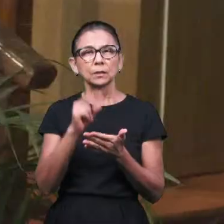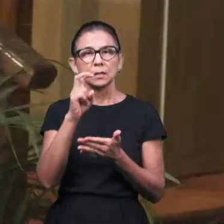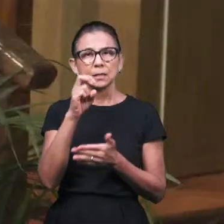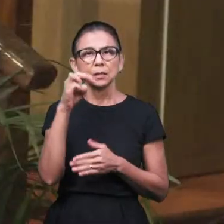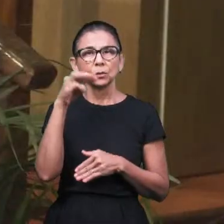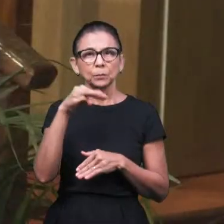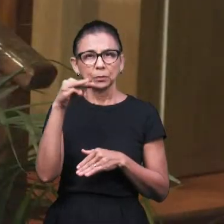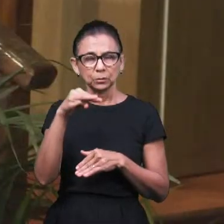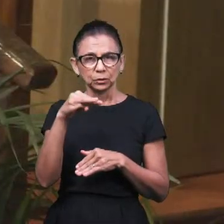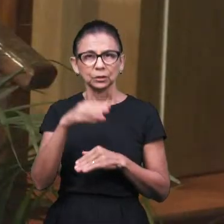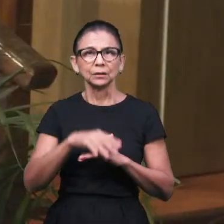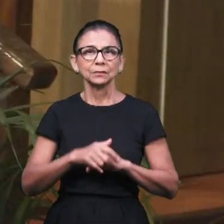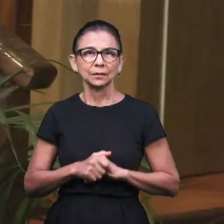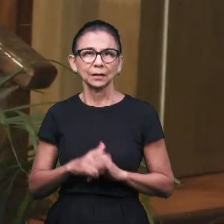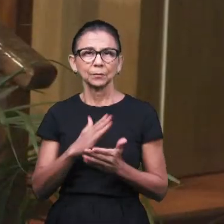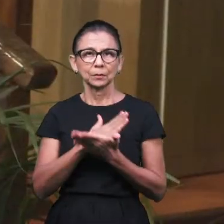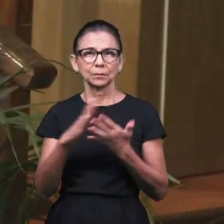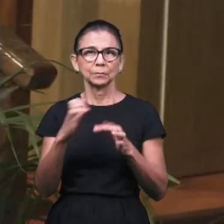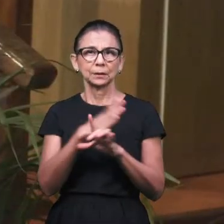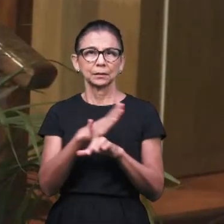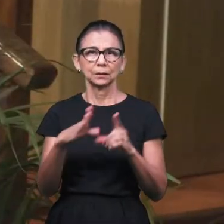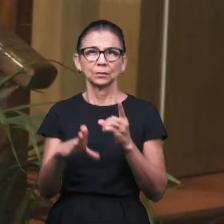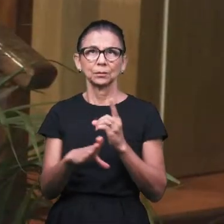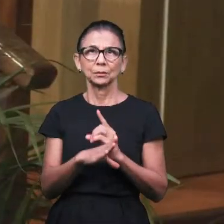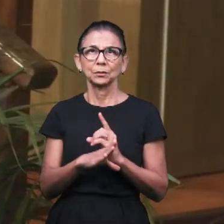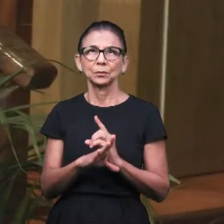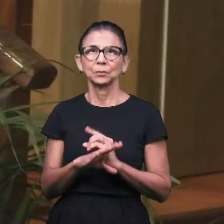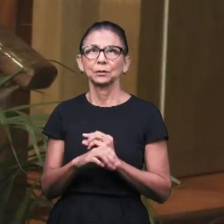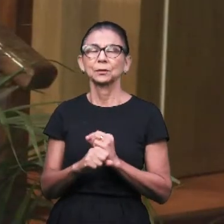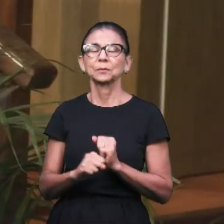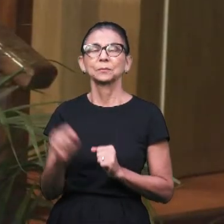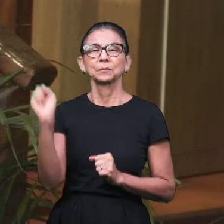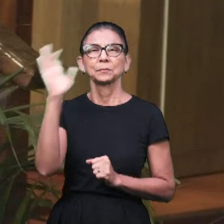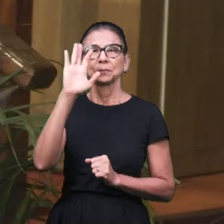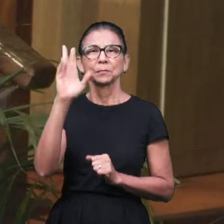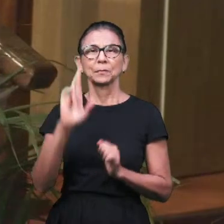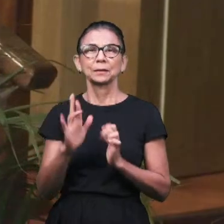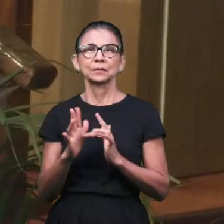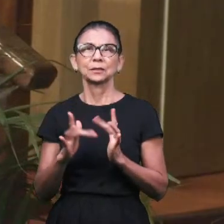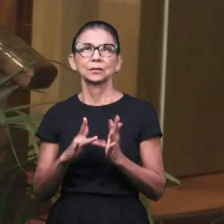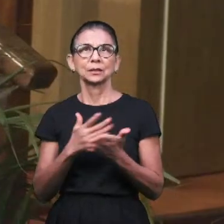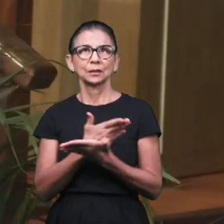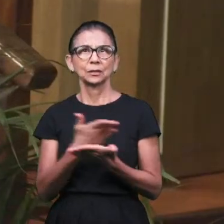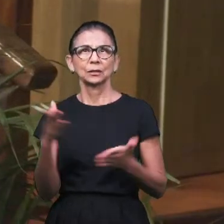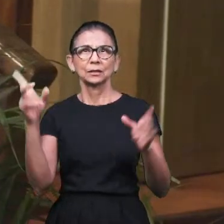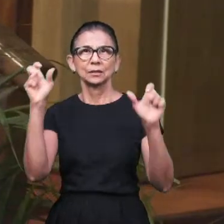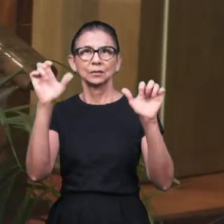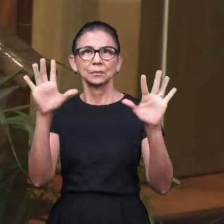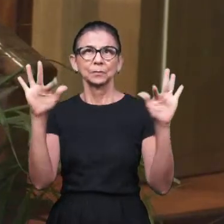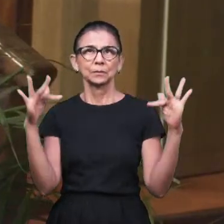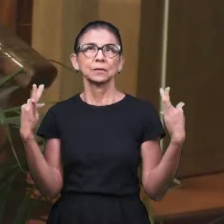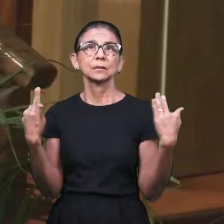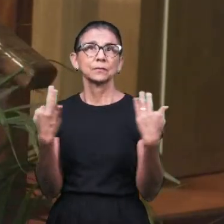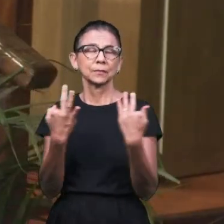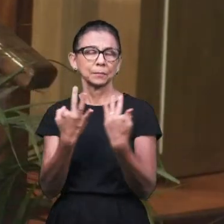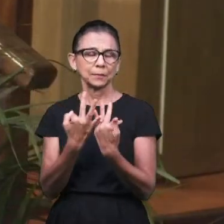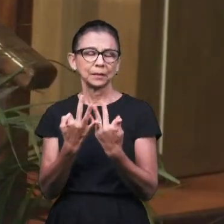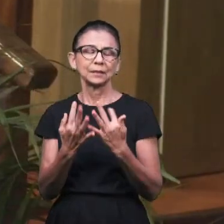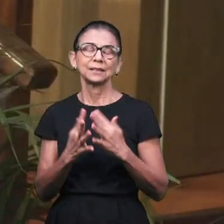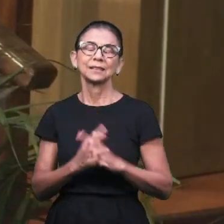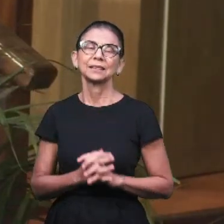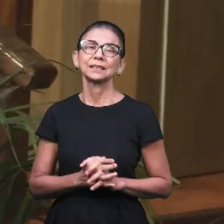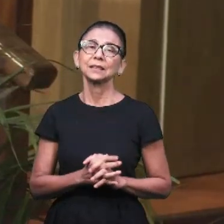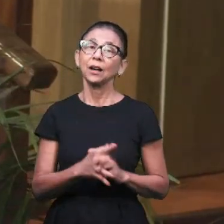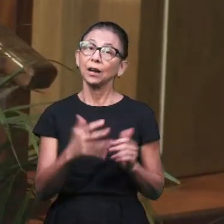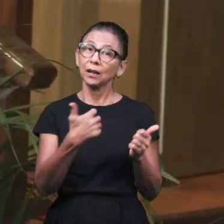estamos encerrando aqui o pré-culto. Eu me despeço com a paz do Senhor a todos, que o Senhor abençoe os lares, as famílias e